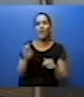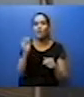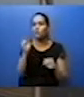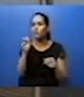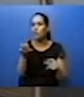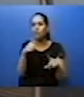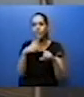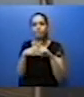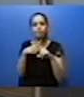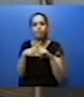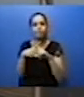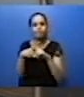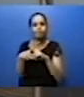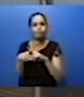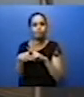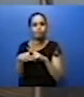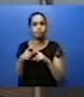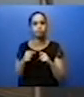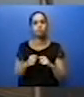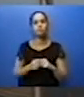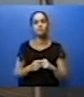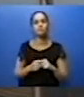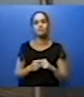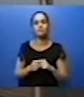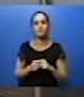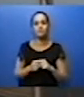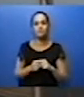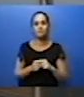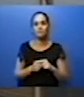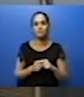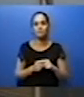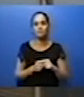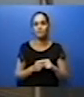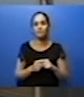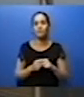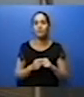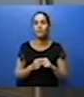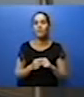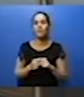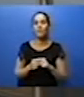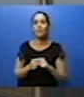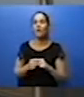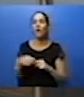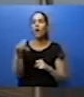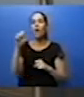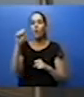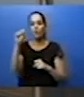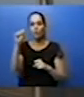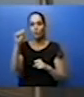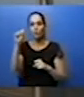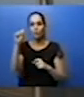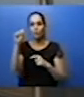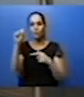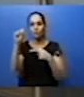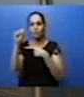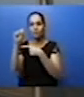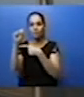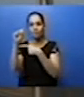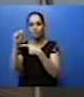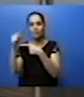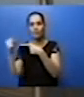multiplicar duas vezes 2 44 x 28 uma